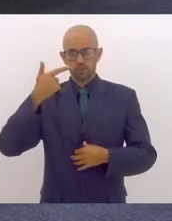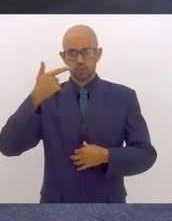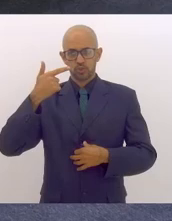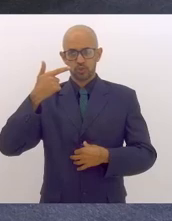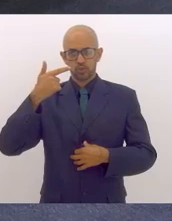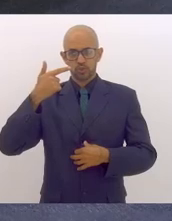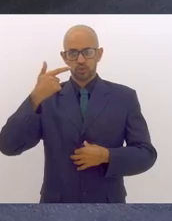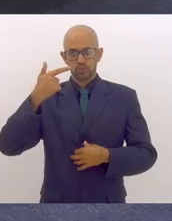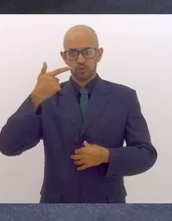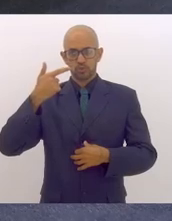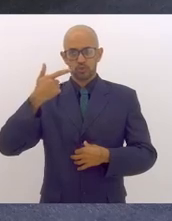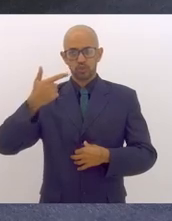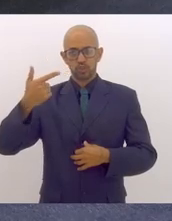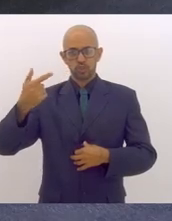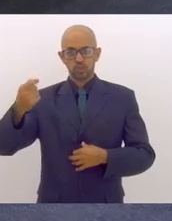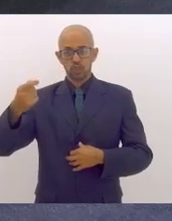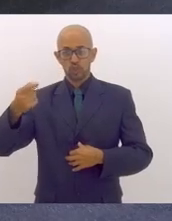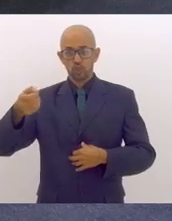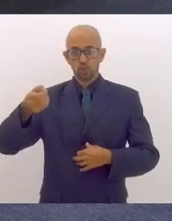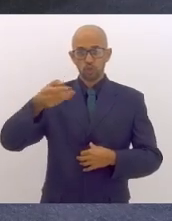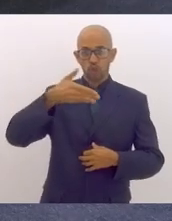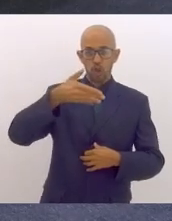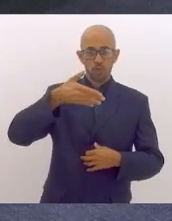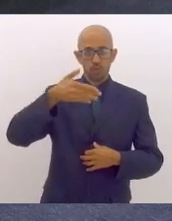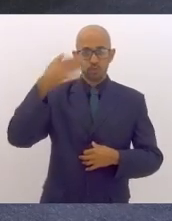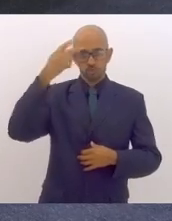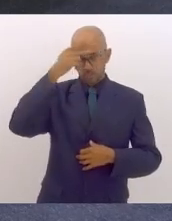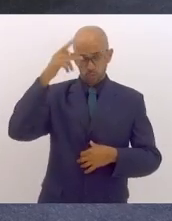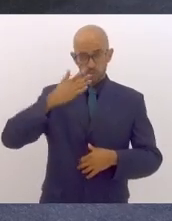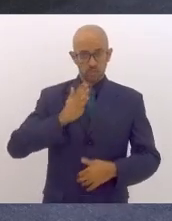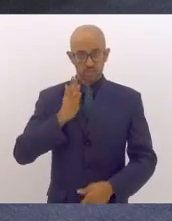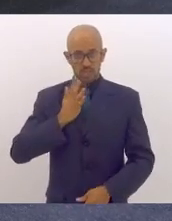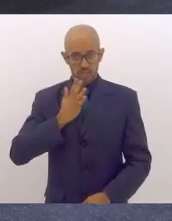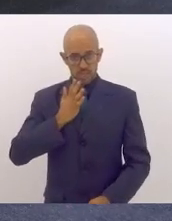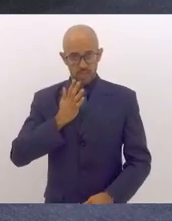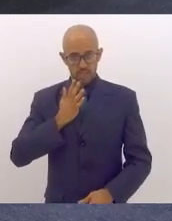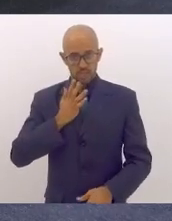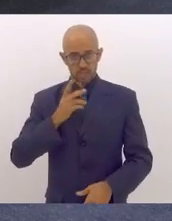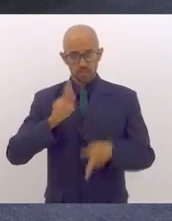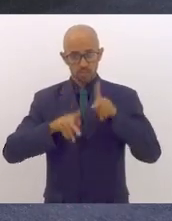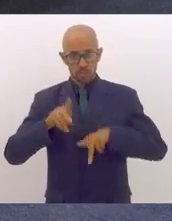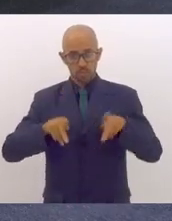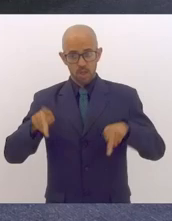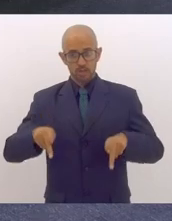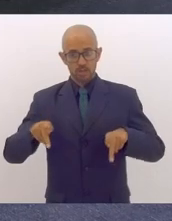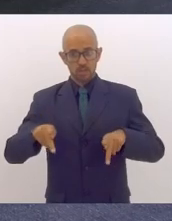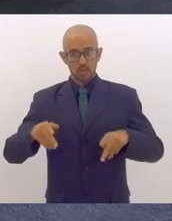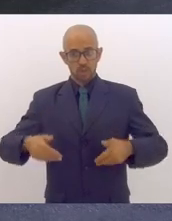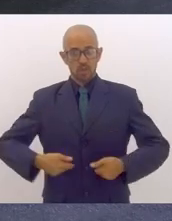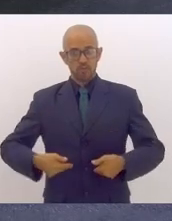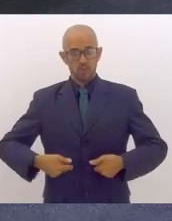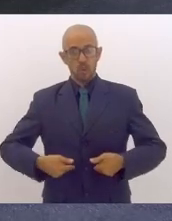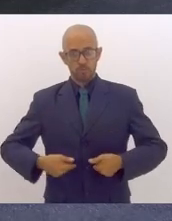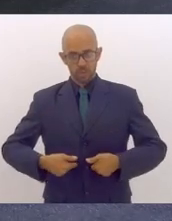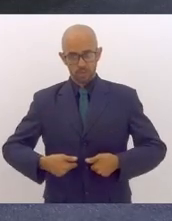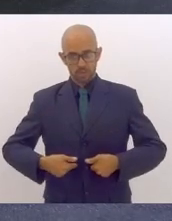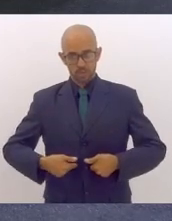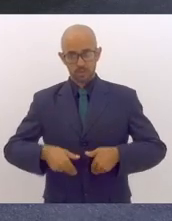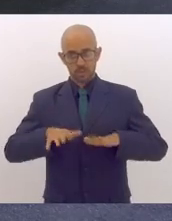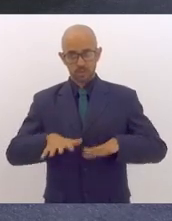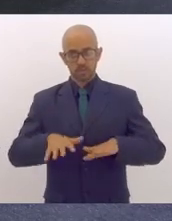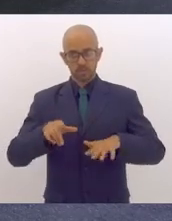29 bilionários enquanto o povo está roendo o osso, enquanto o povo está passando fome. É isso que a gente está.